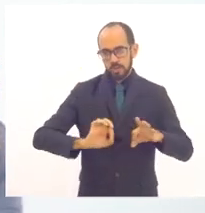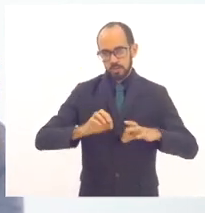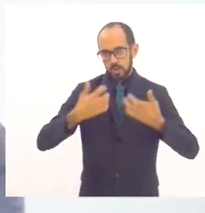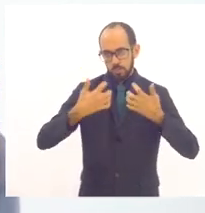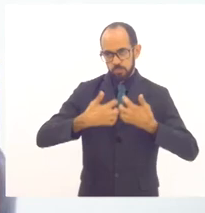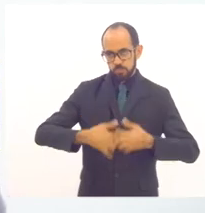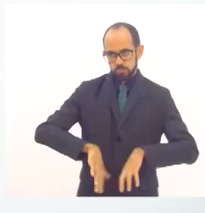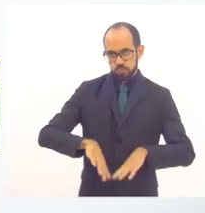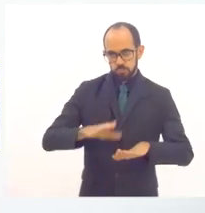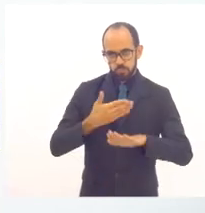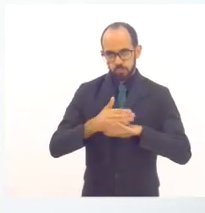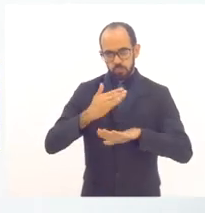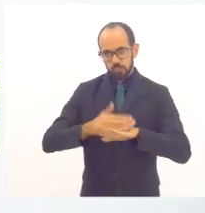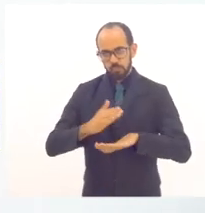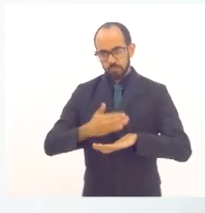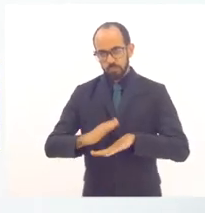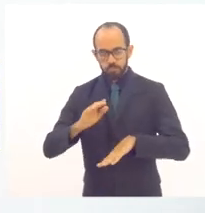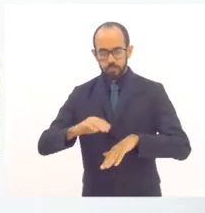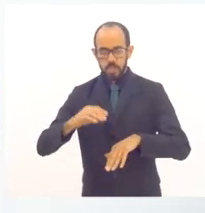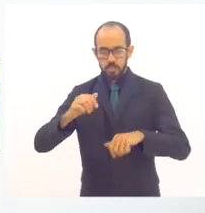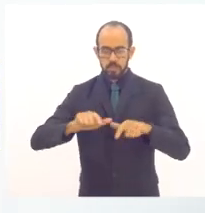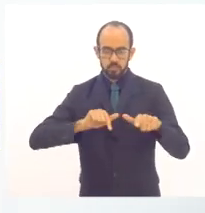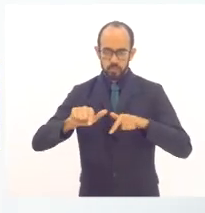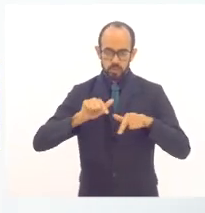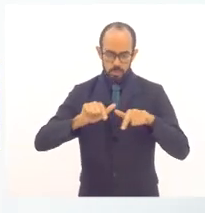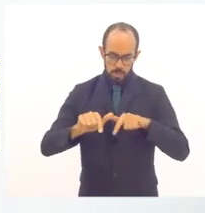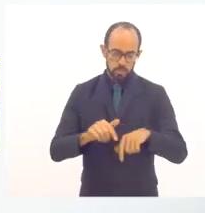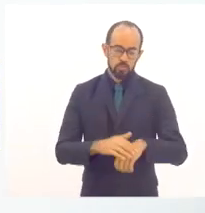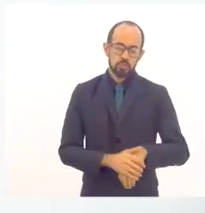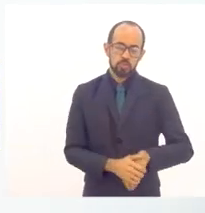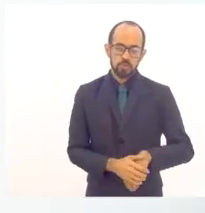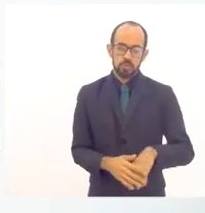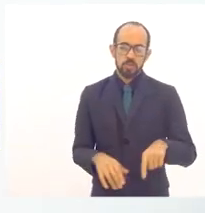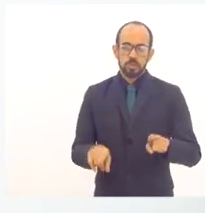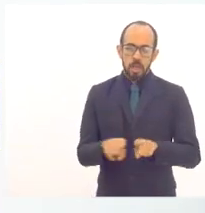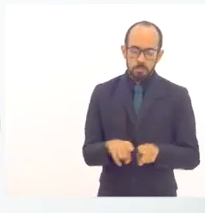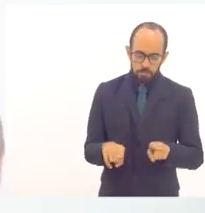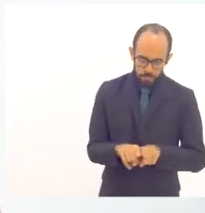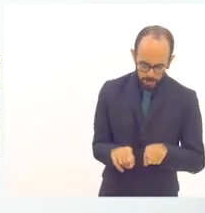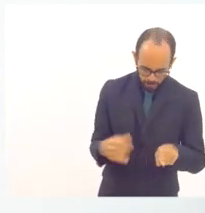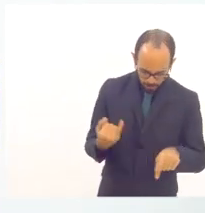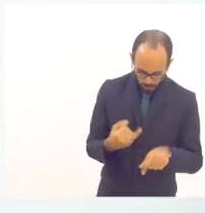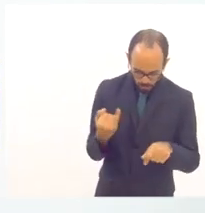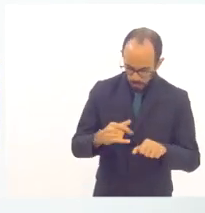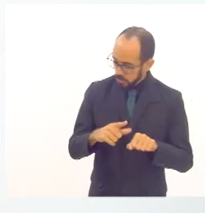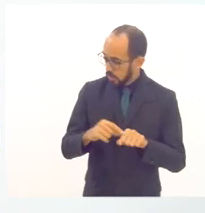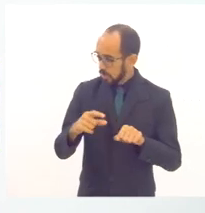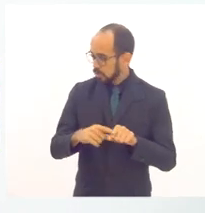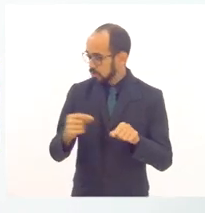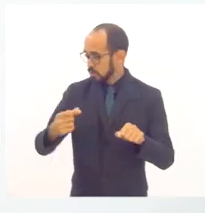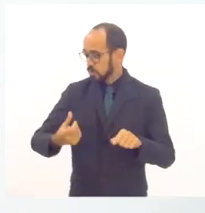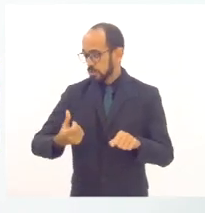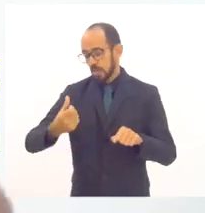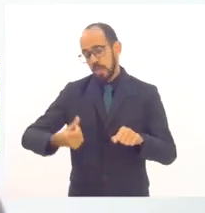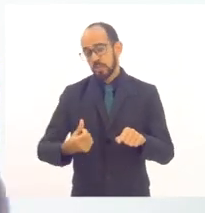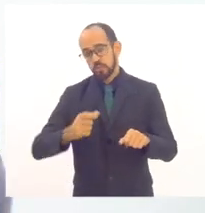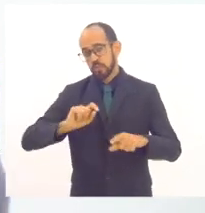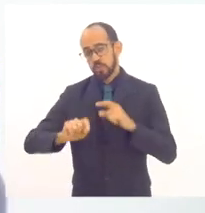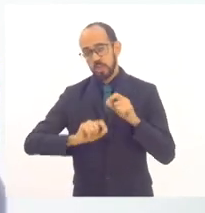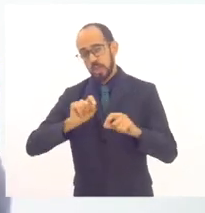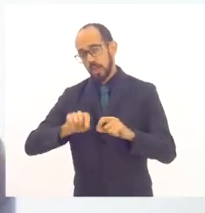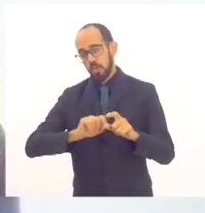e avaliação de suas atividades, né? Uma outra coisa importante, no artigo 6º, que a gente traz também, é